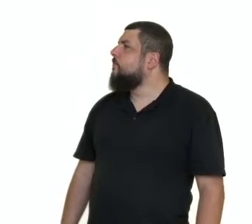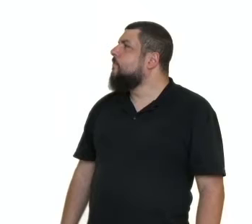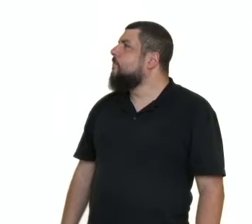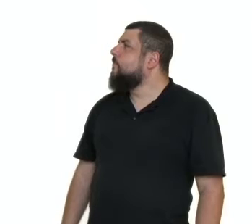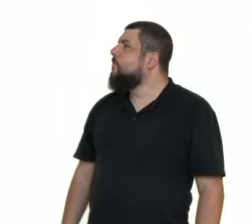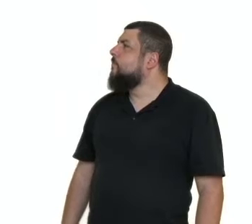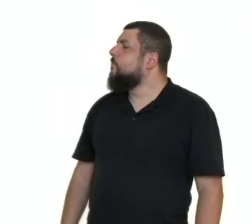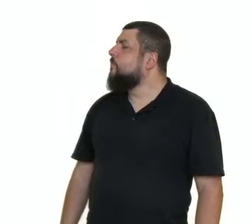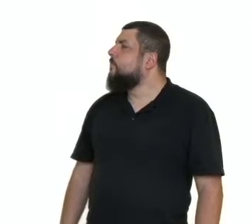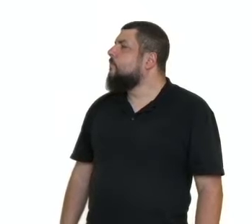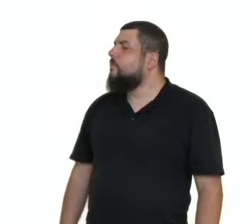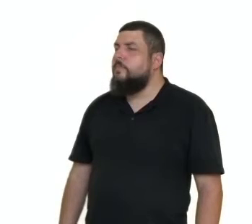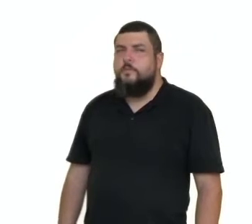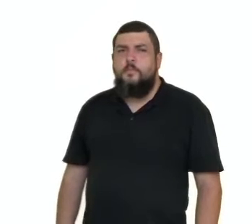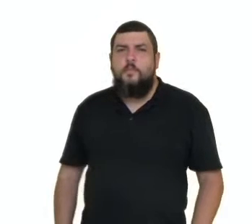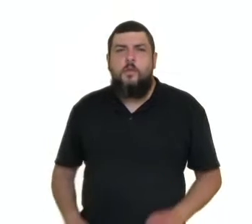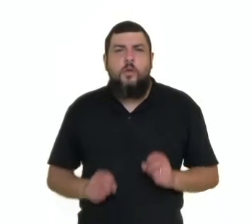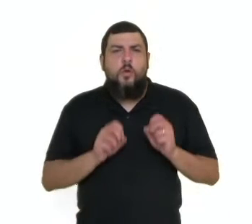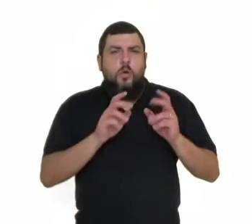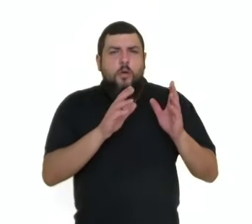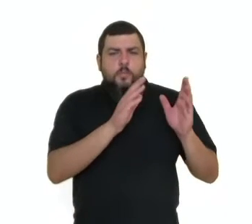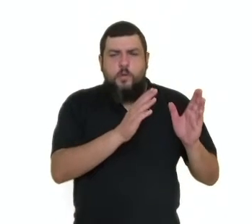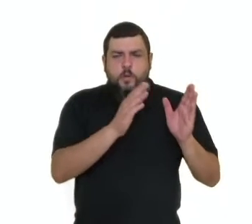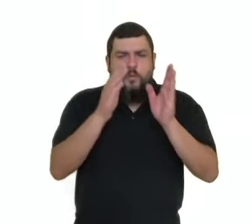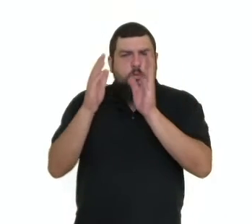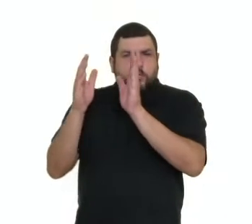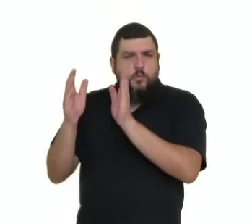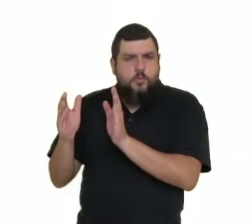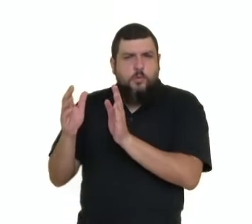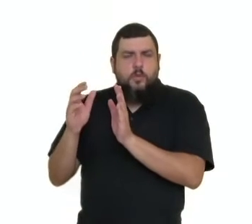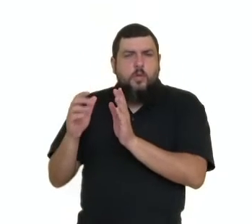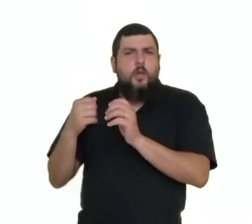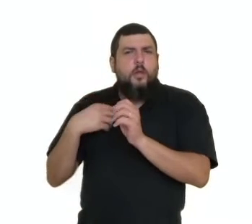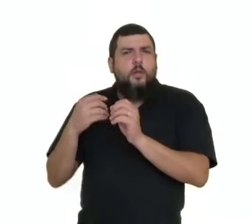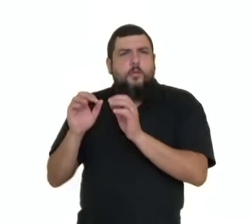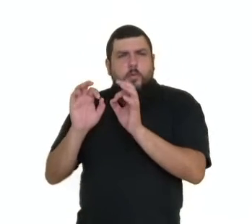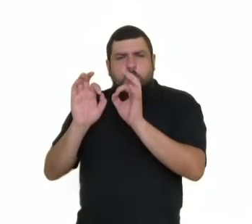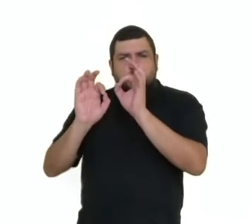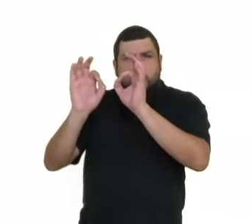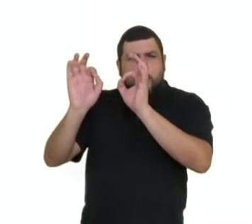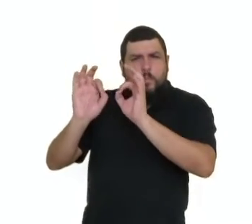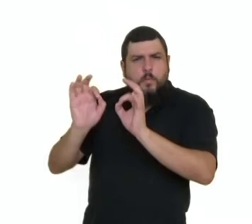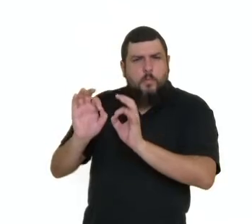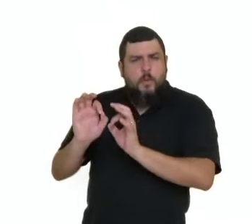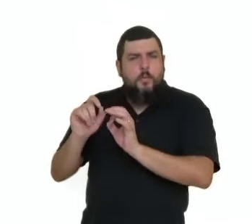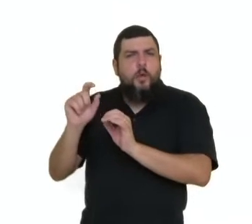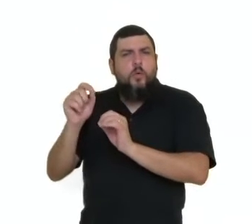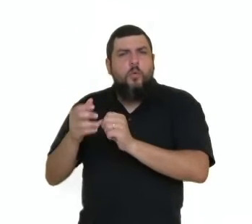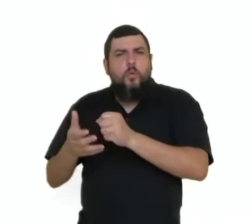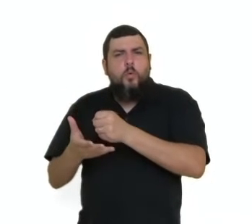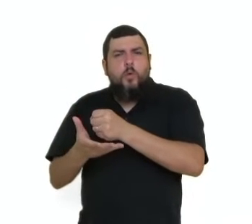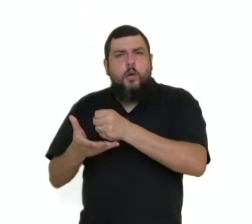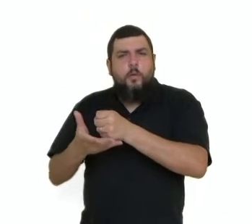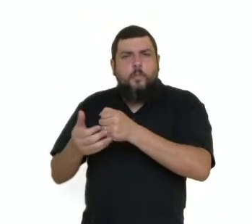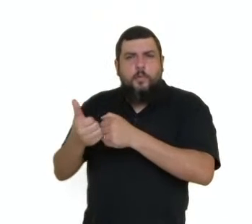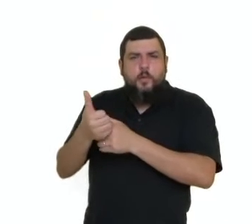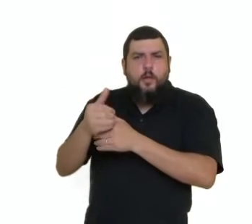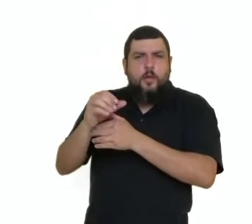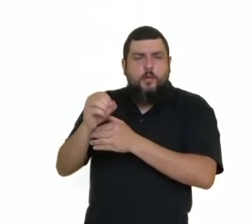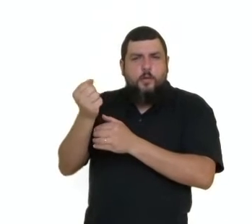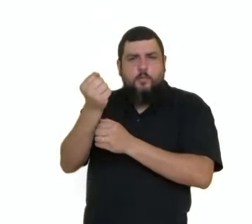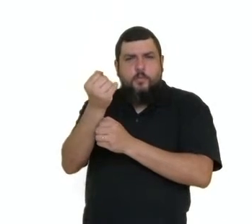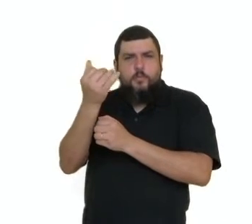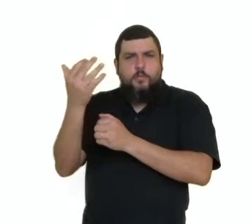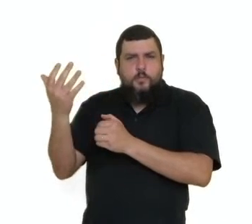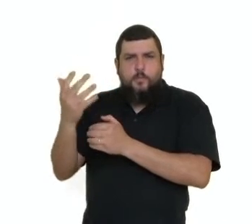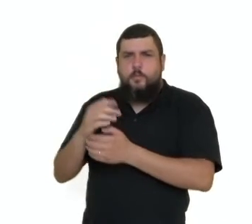aqui a gente fez de uma outra forma, nós colocamos tudo em base 10, né? Tudo para ficar bonito, né? Então você teria, por exemplo, trabalho é igual a